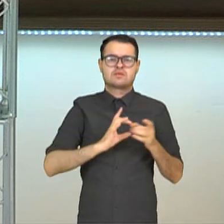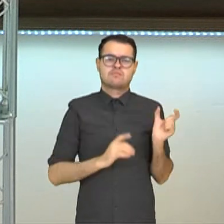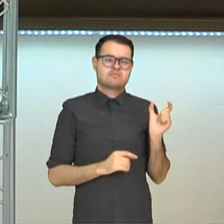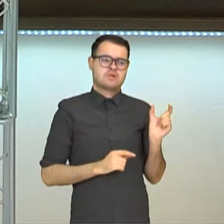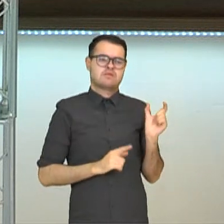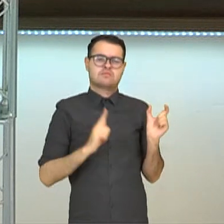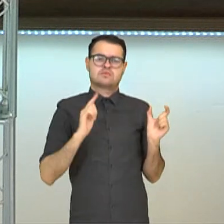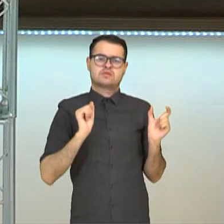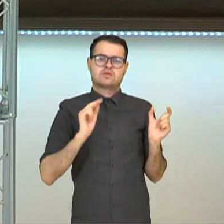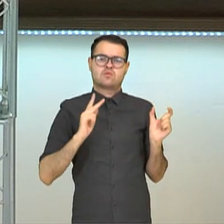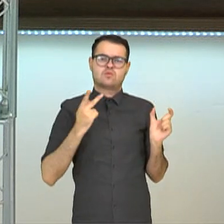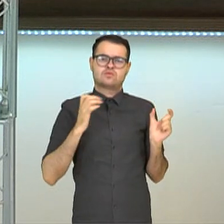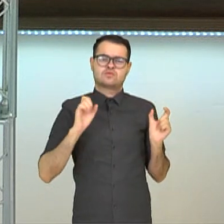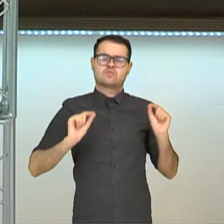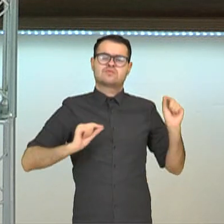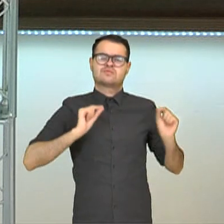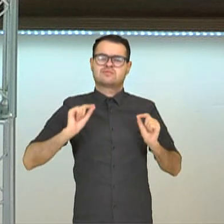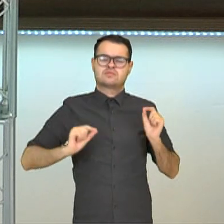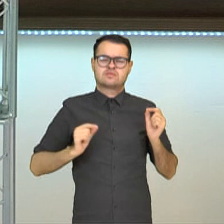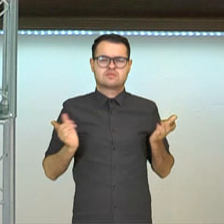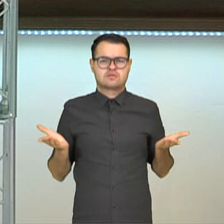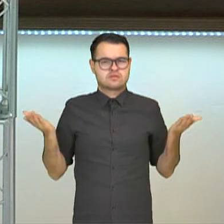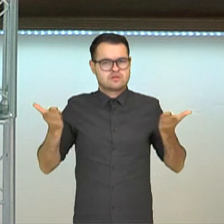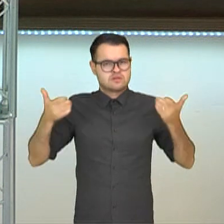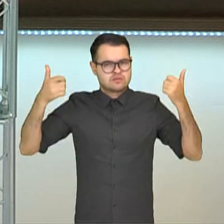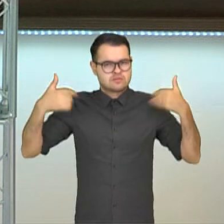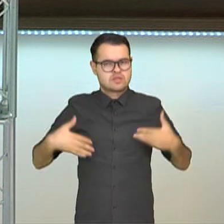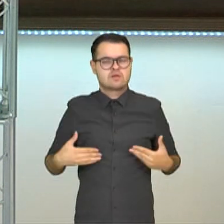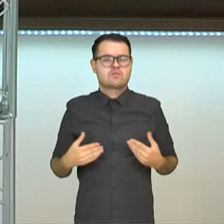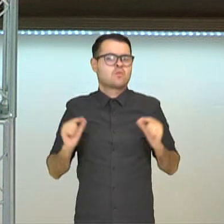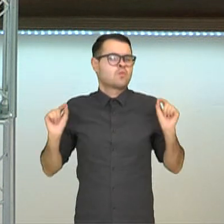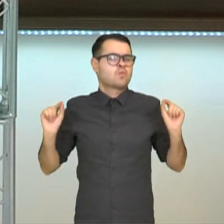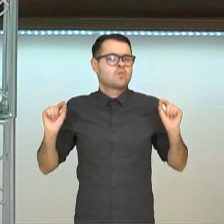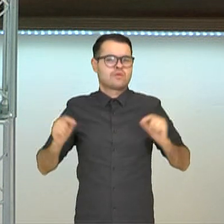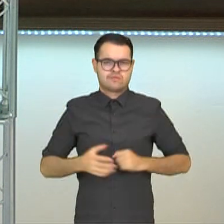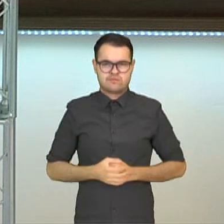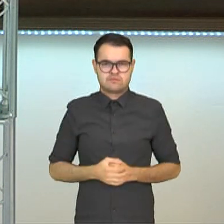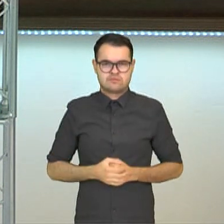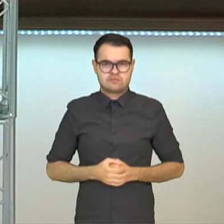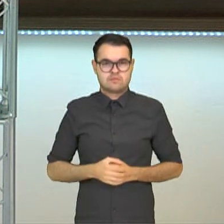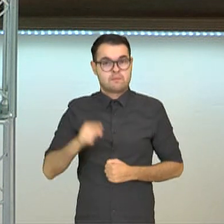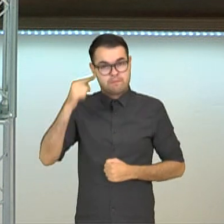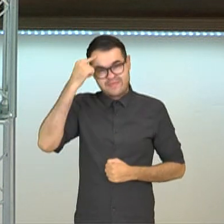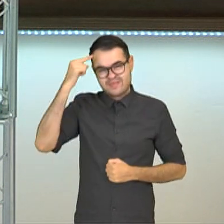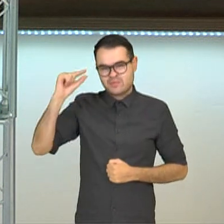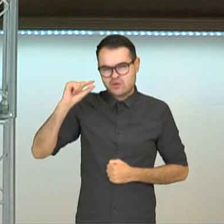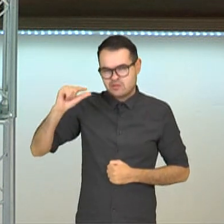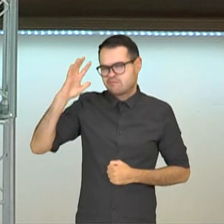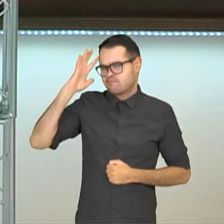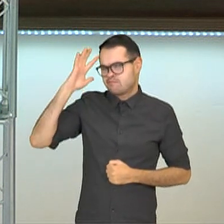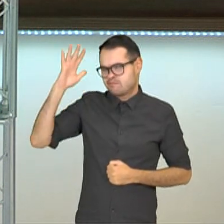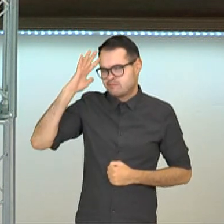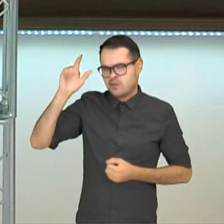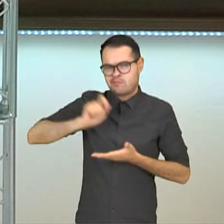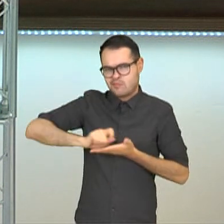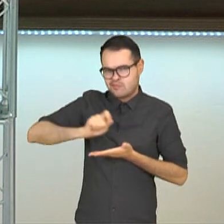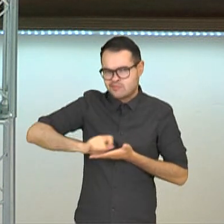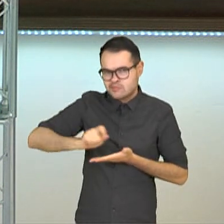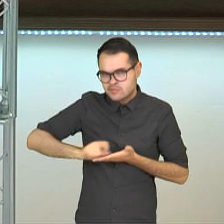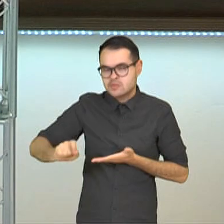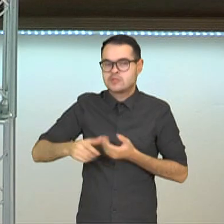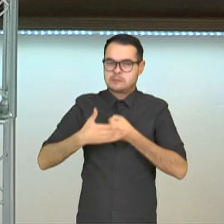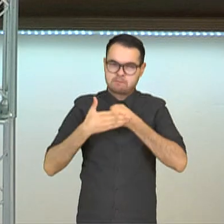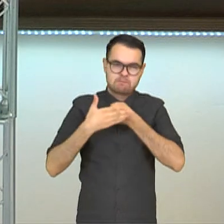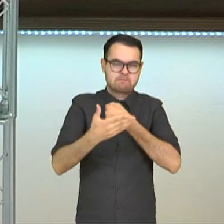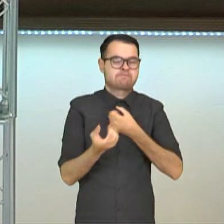palavra ghost que a gente acabou de ver o significado? Pense um pouquinho, reflita, anote no seu caderno.